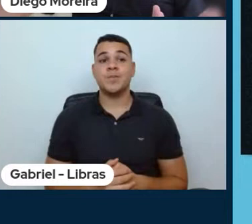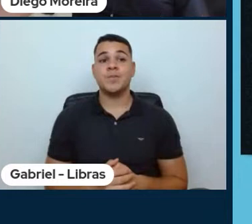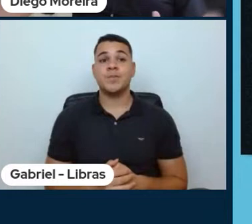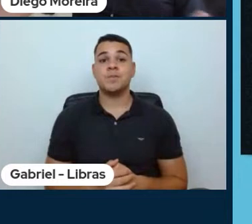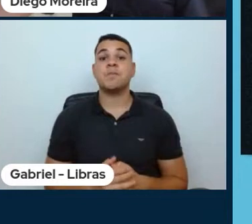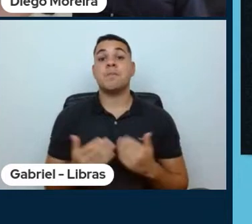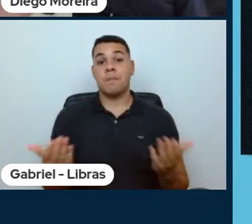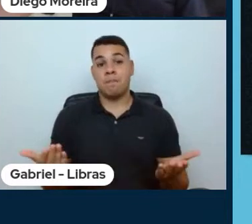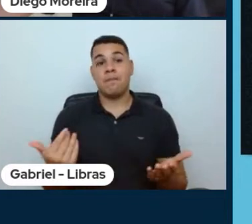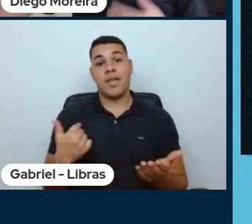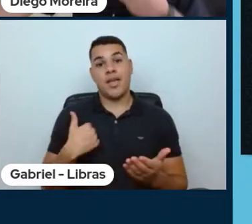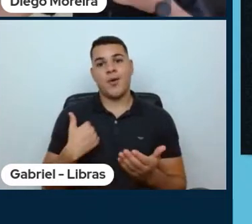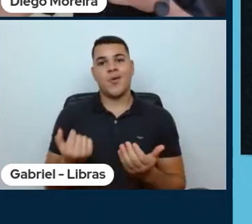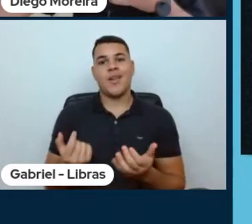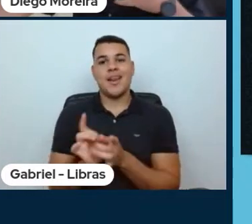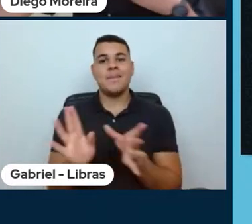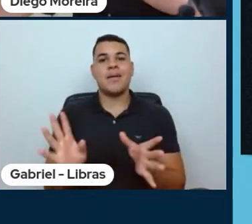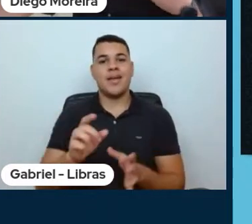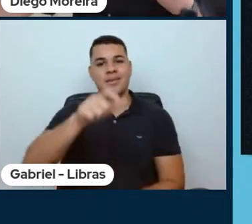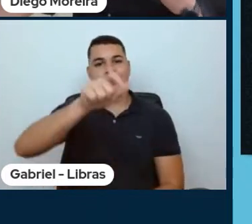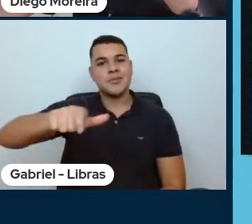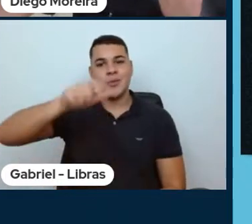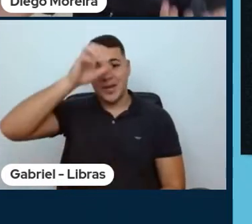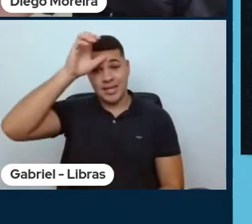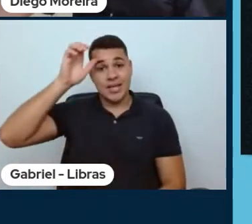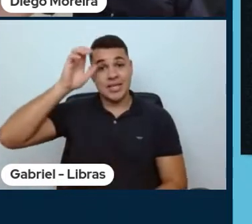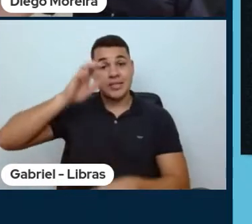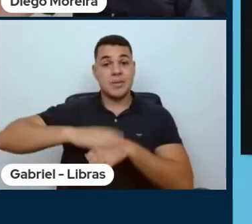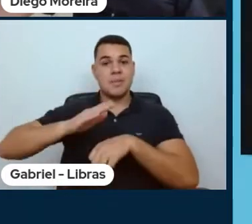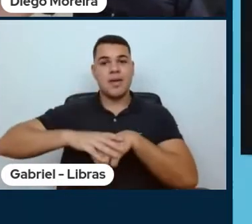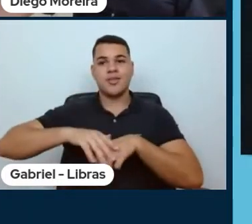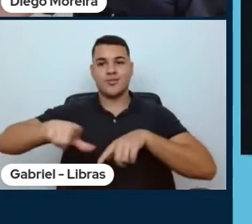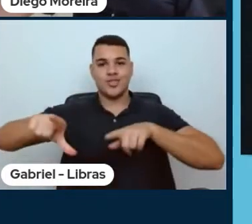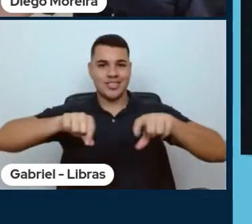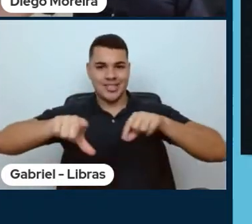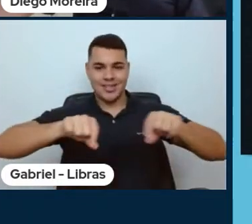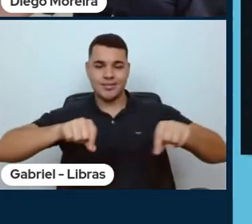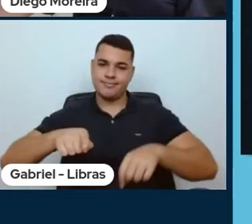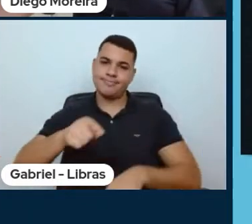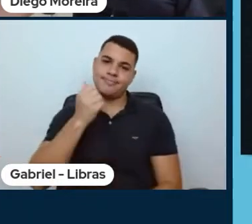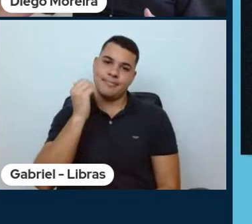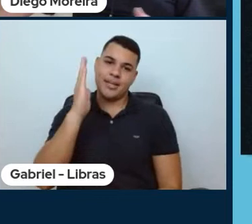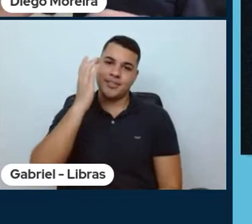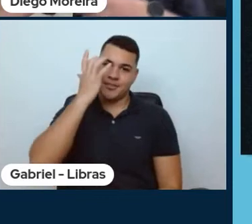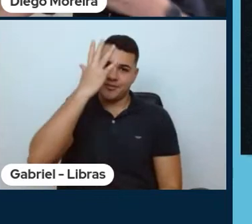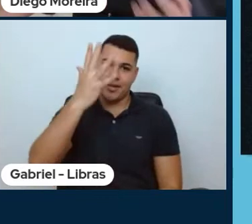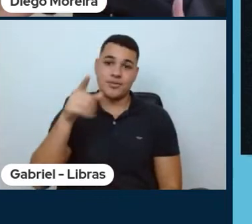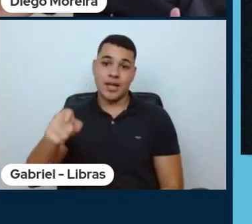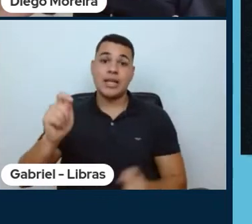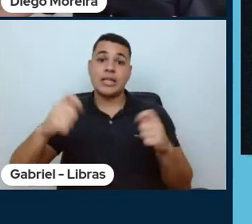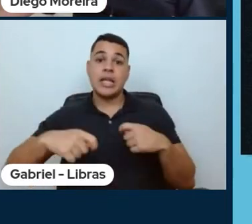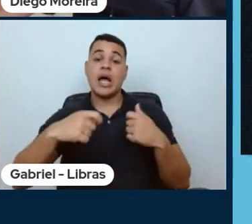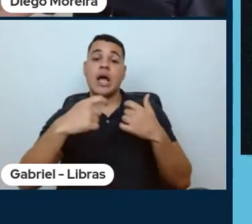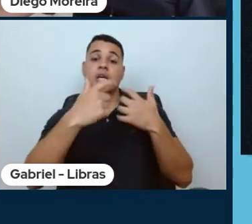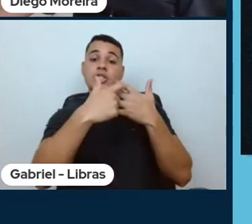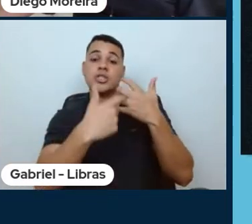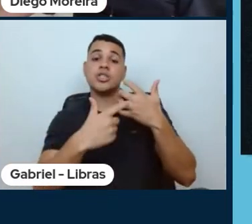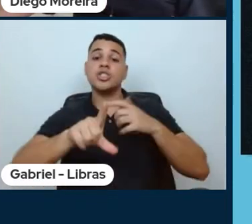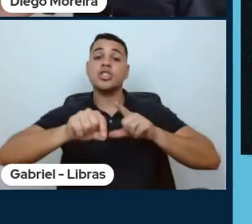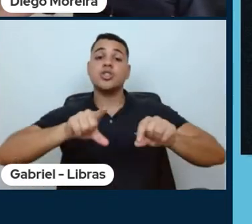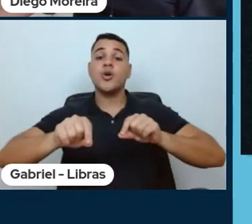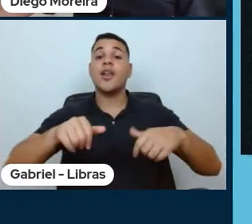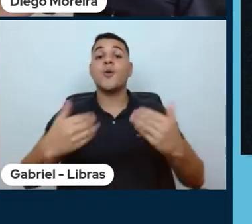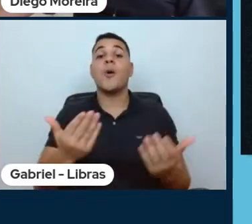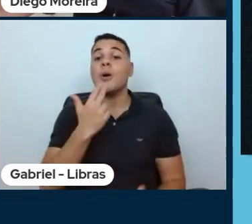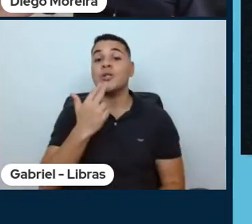mão do usuário, então fica fácil para ele, né, começar uma interação com a sua empresa, com a sua marca, e no meio dessa conversa ele pedir para